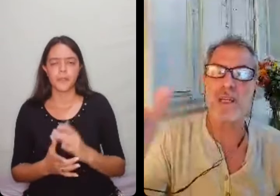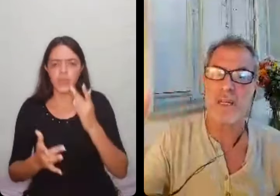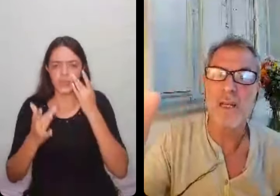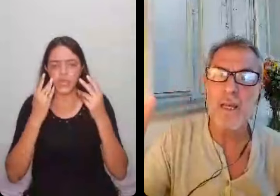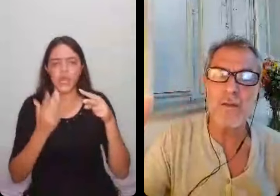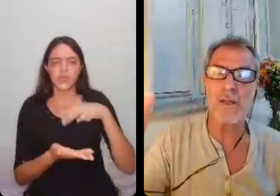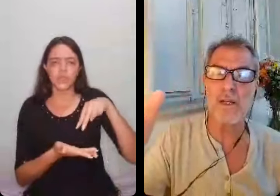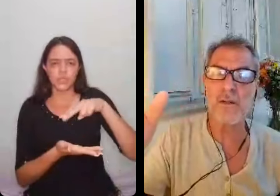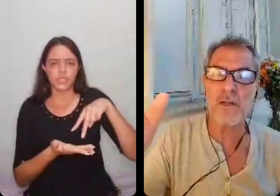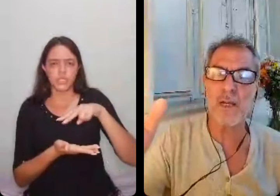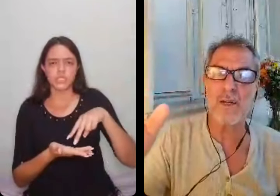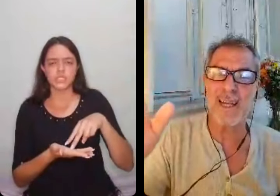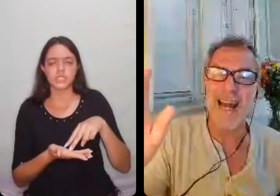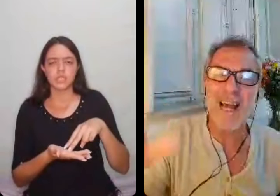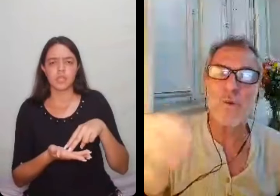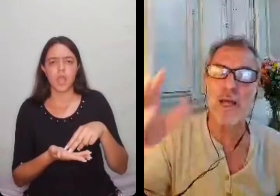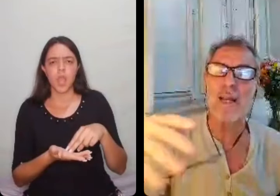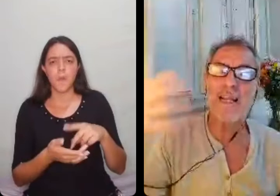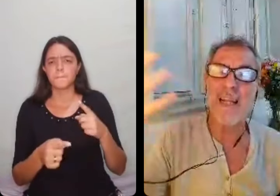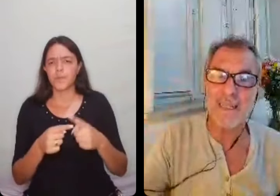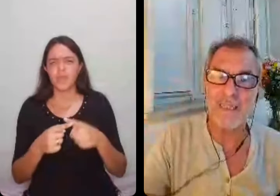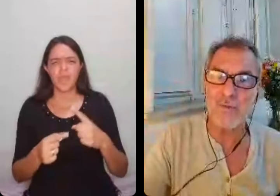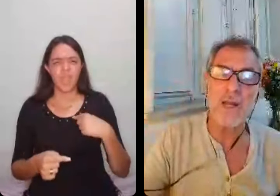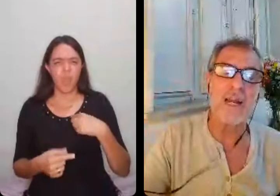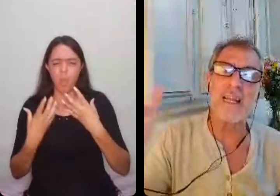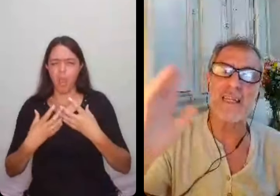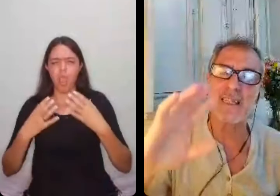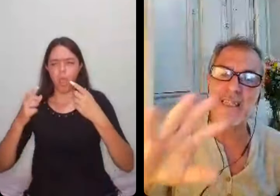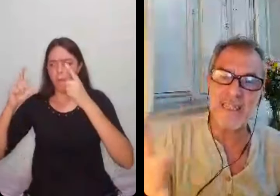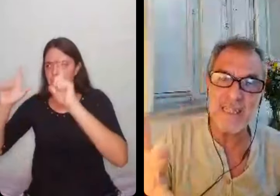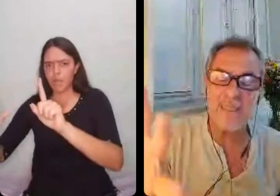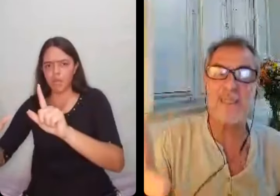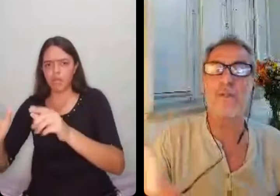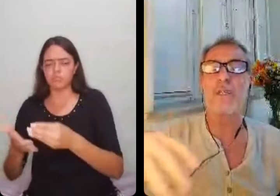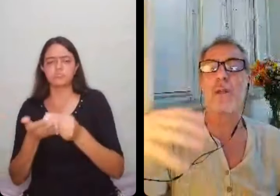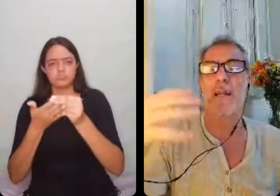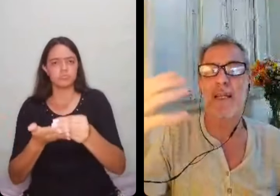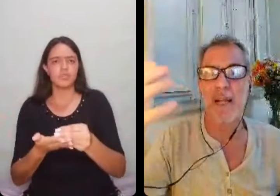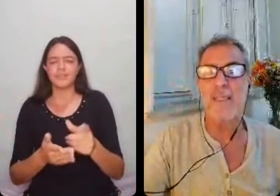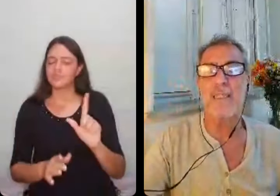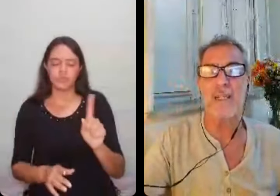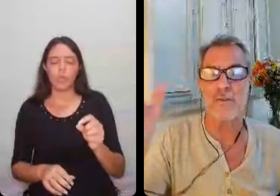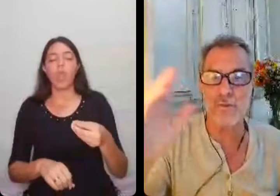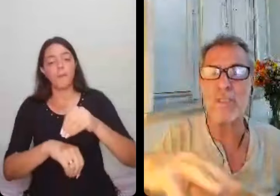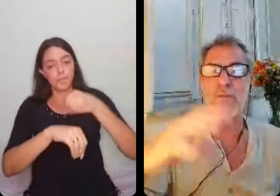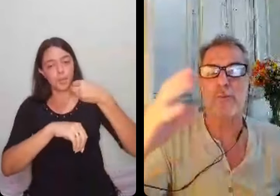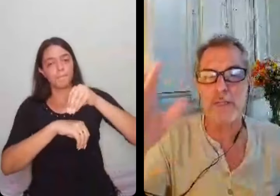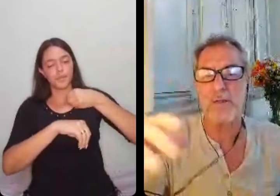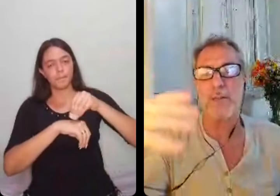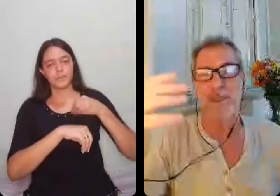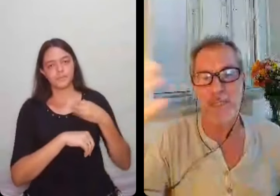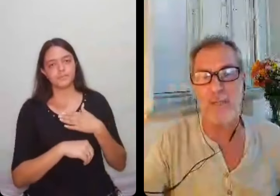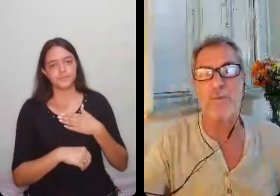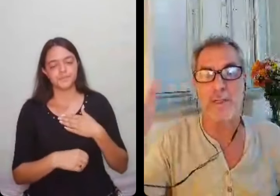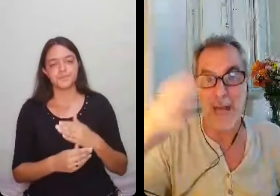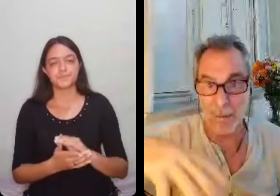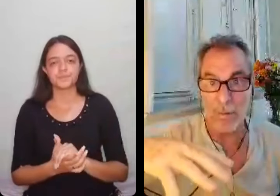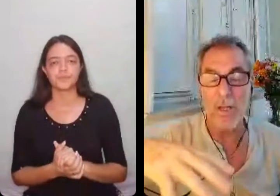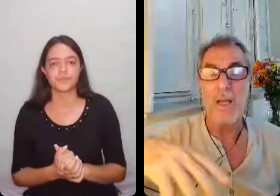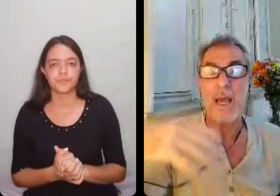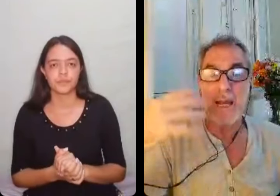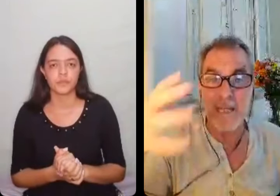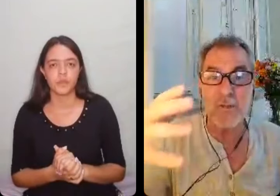quero sugerir. Eu quero criar uma realidade, não uma realidade que já existe, mas uma realidade que se construja no momento em se presenta o